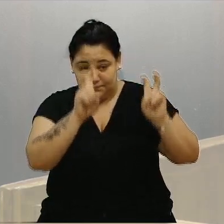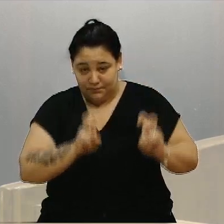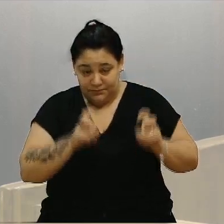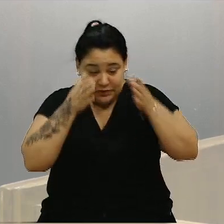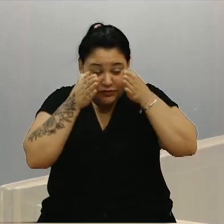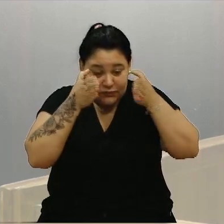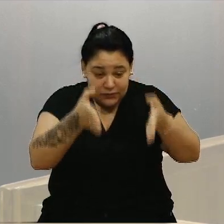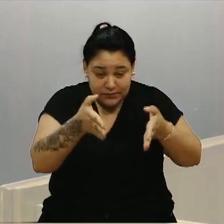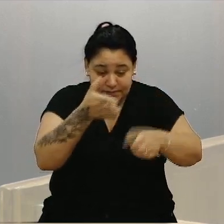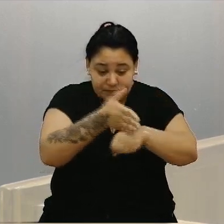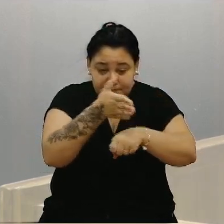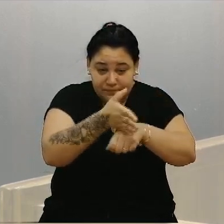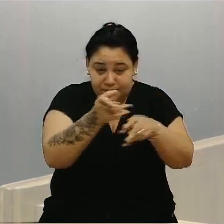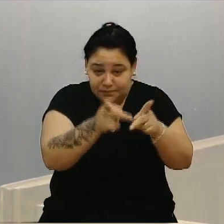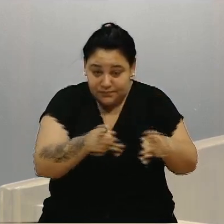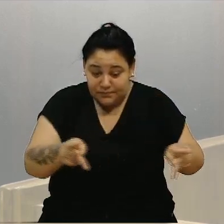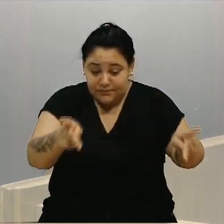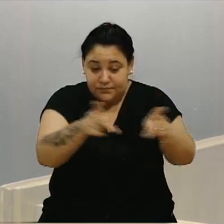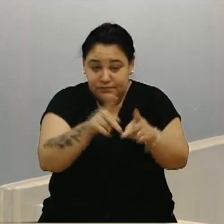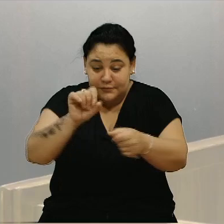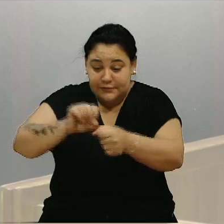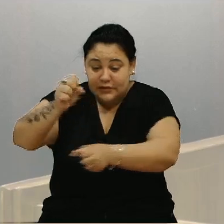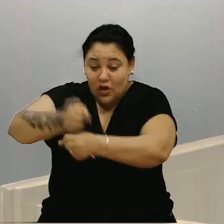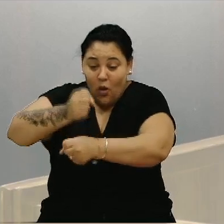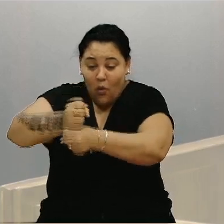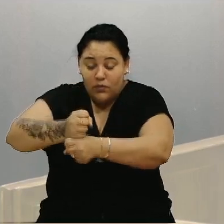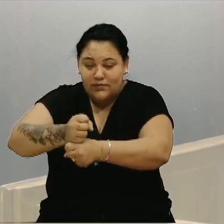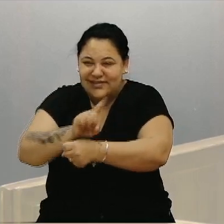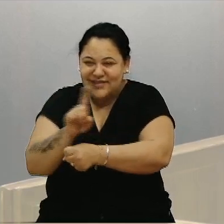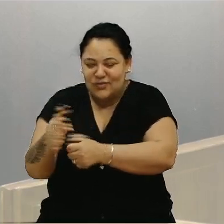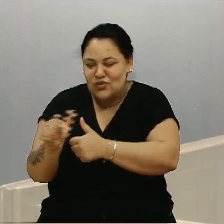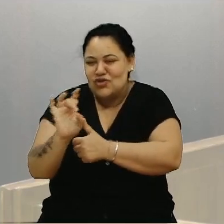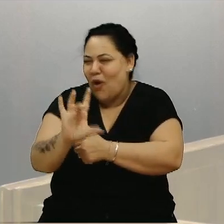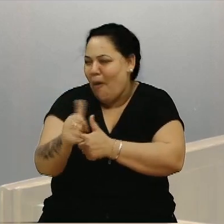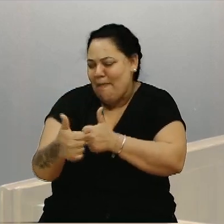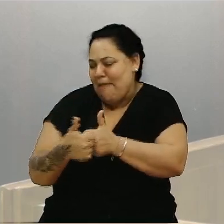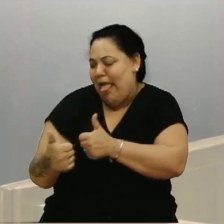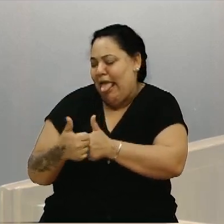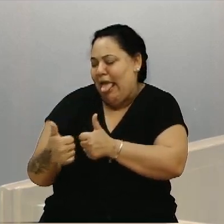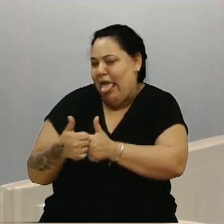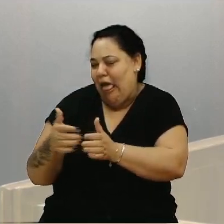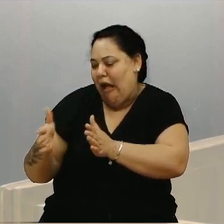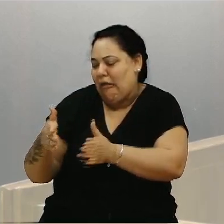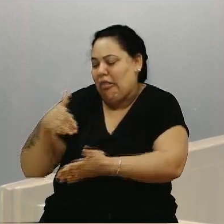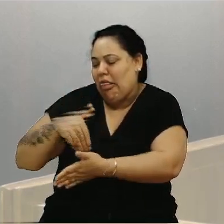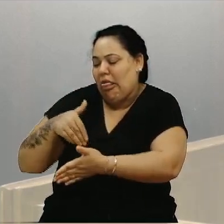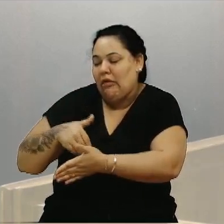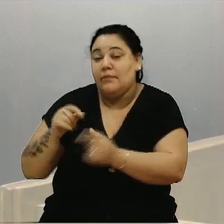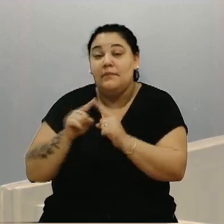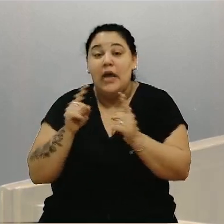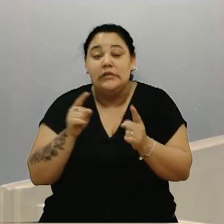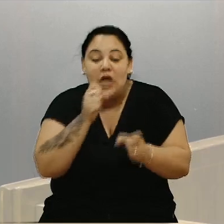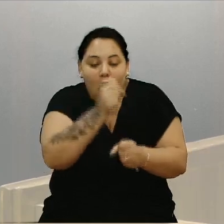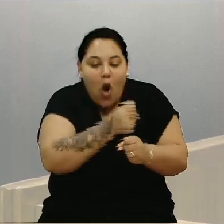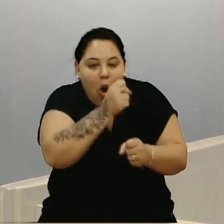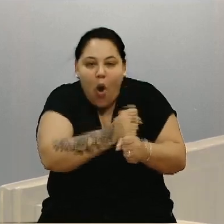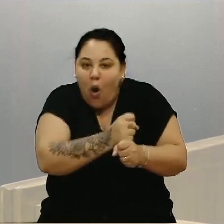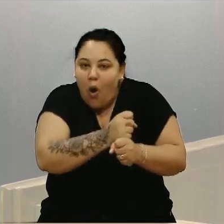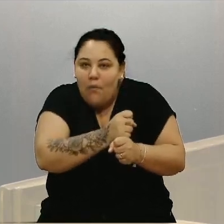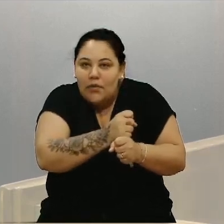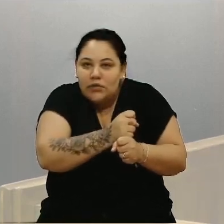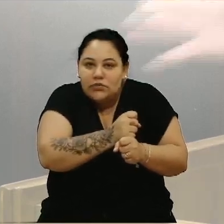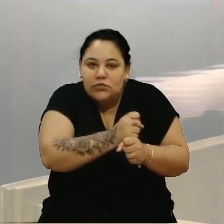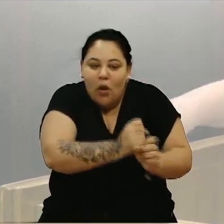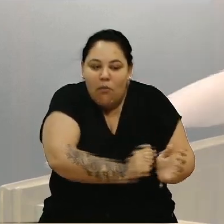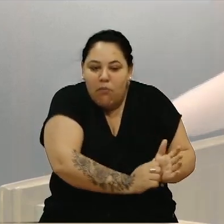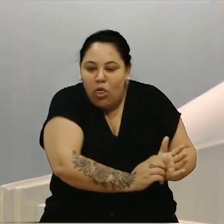participação popular, em fazer obras, não em vésperas de eleição, mas fazer obras durante todo o decorrer